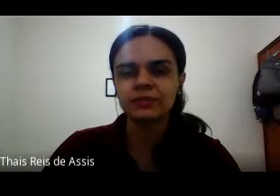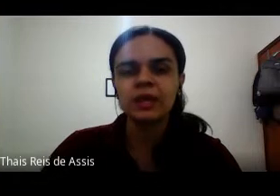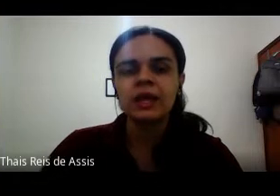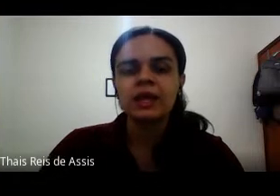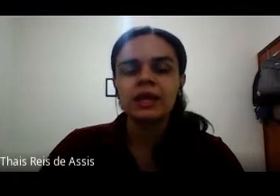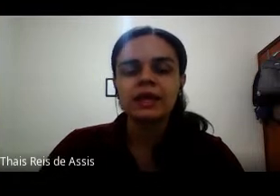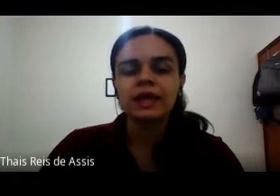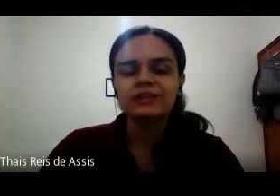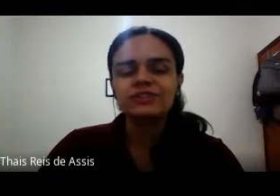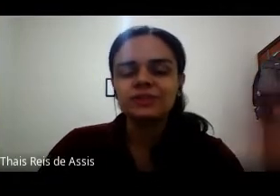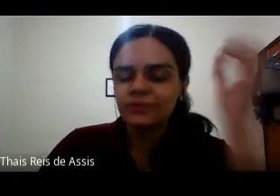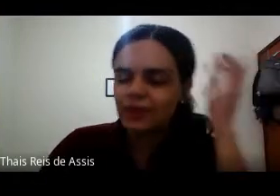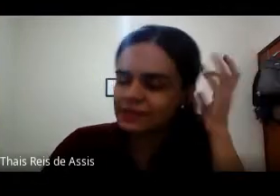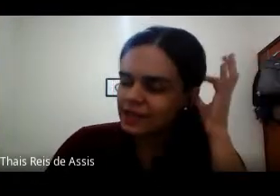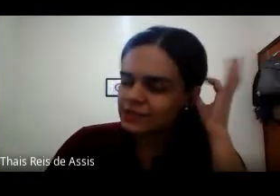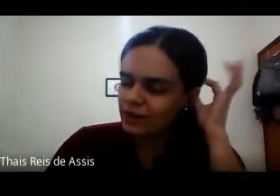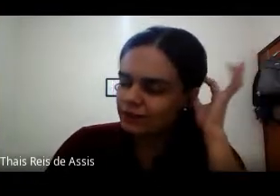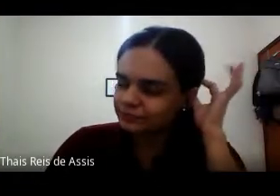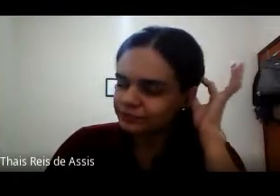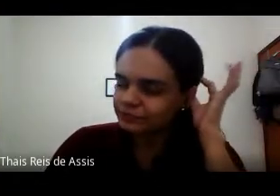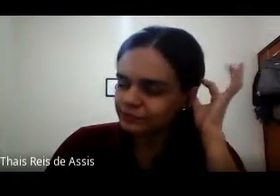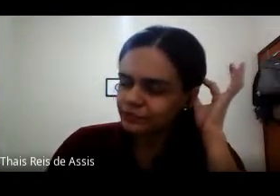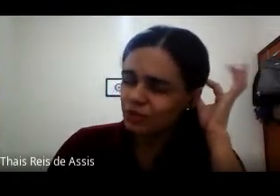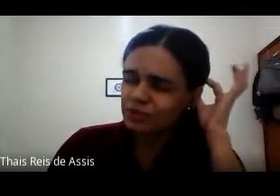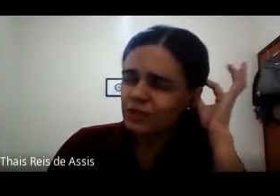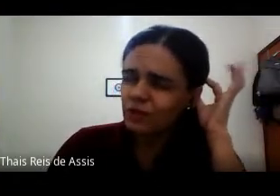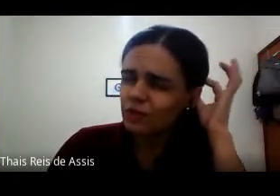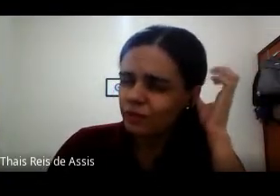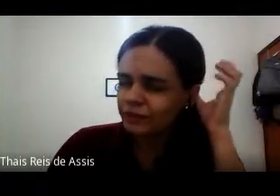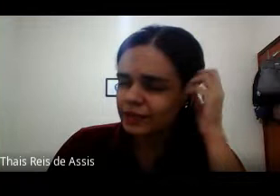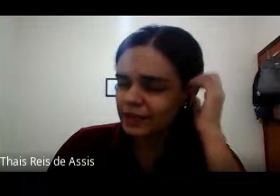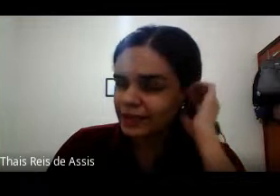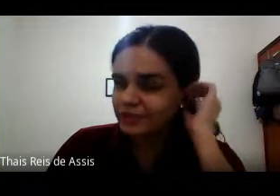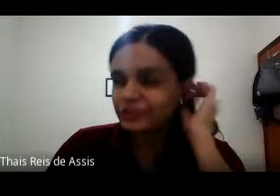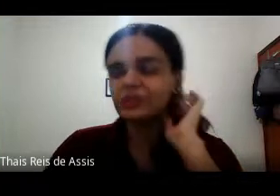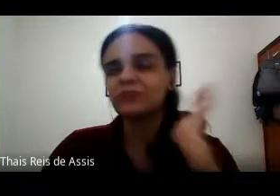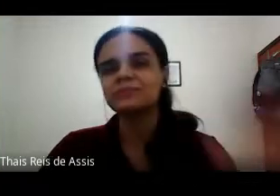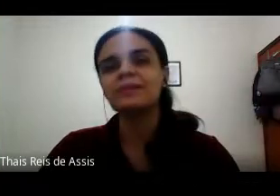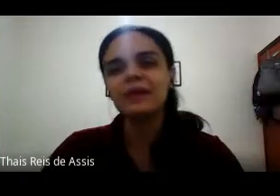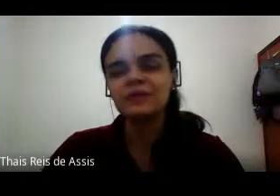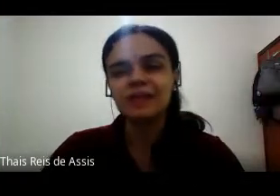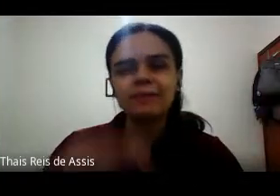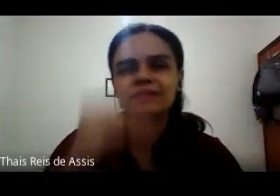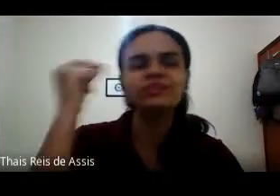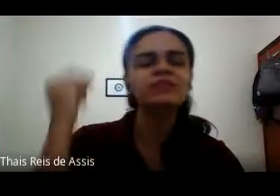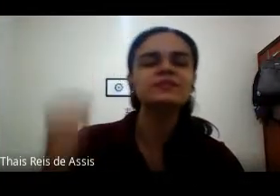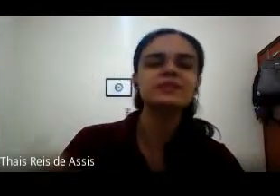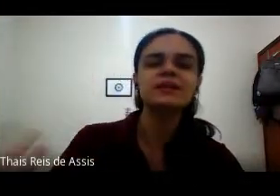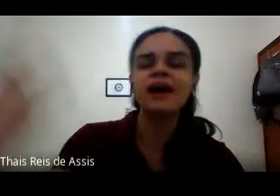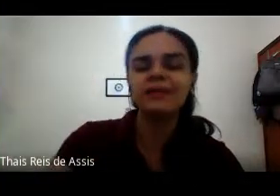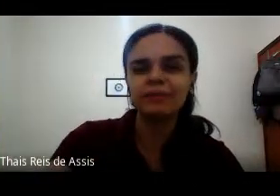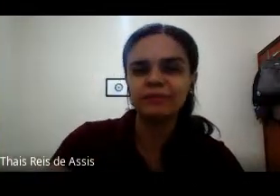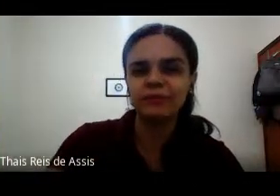gente. Quem tinha o acesso a computador, internet, tinha os meios, rapidinho